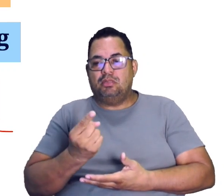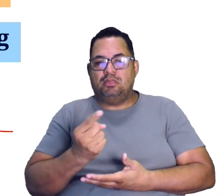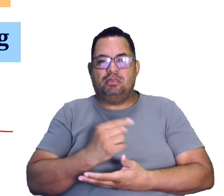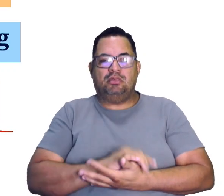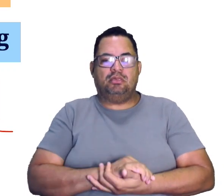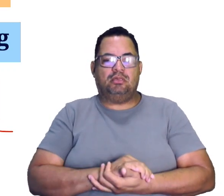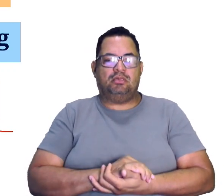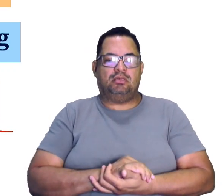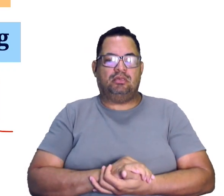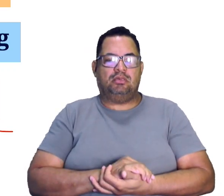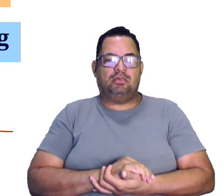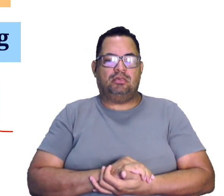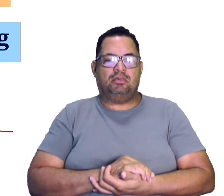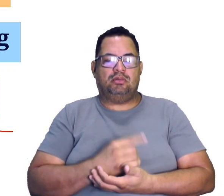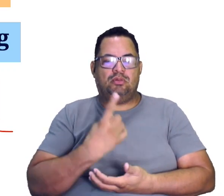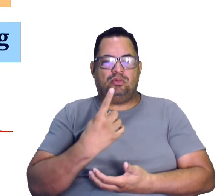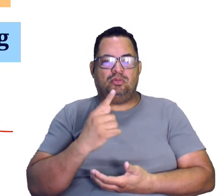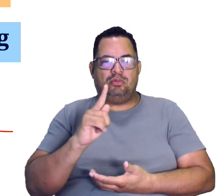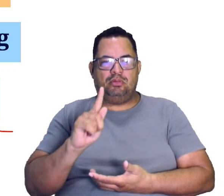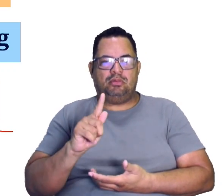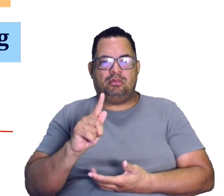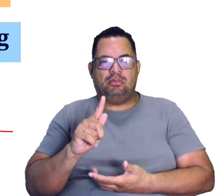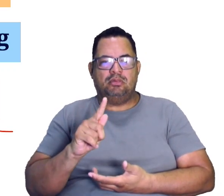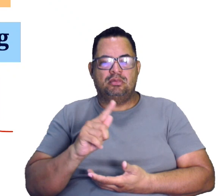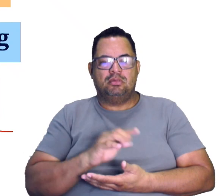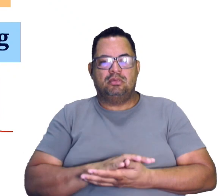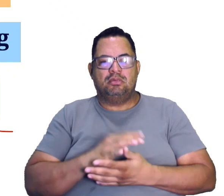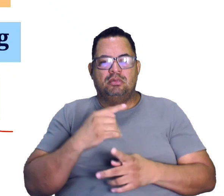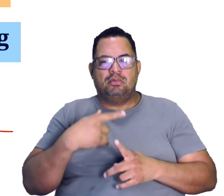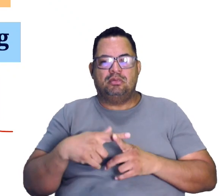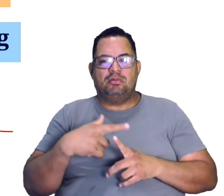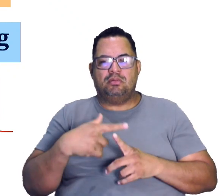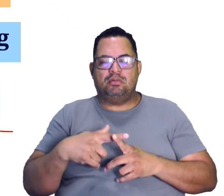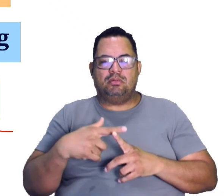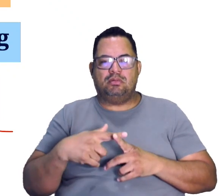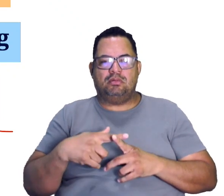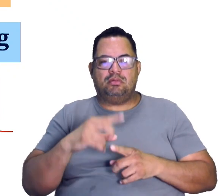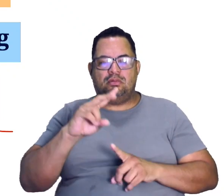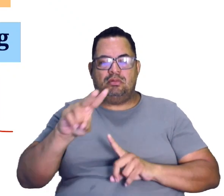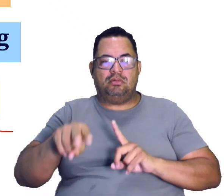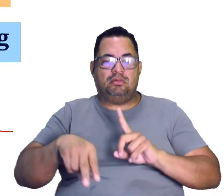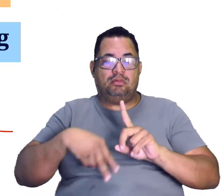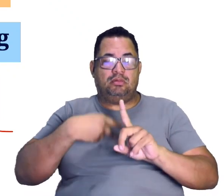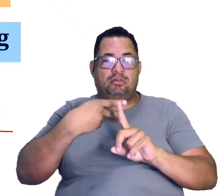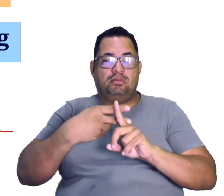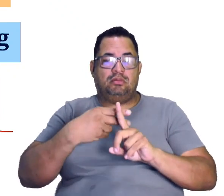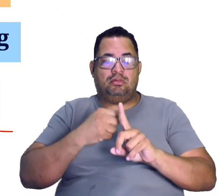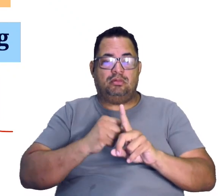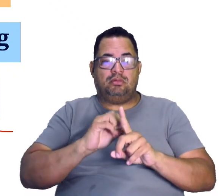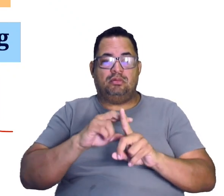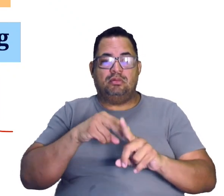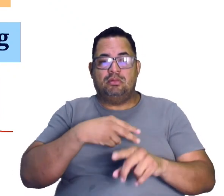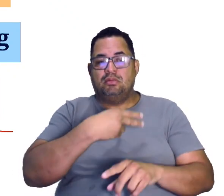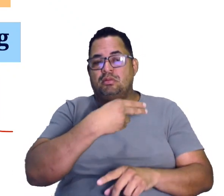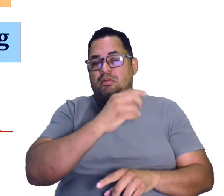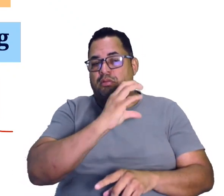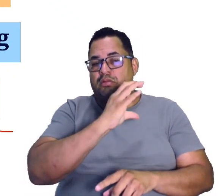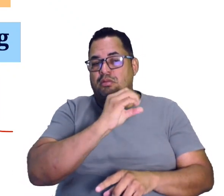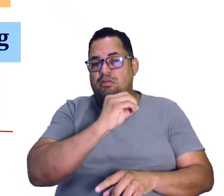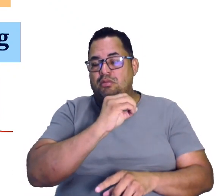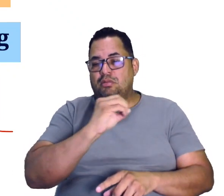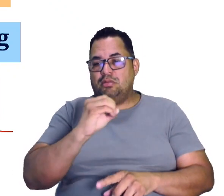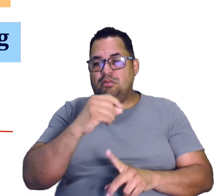você como 1 grama. Por quê? Porque quando ele vai dobrar essa quantidade de 500 mais 500, vai dar